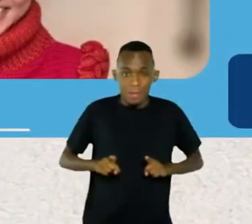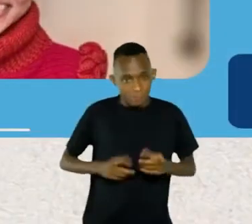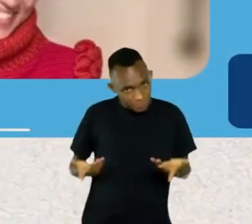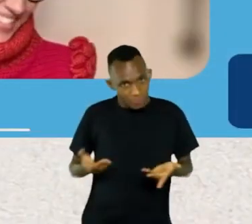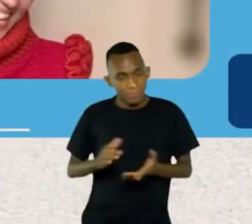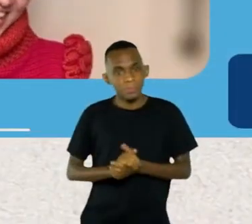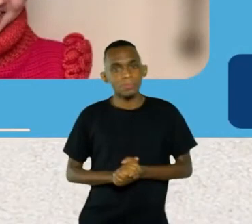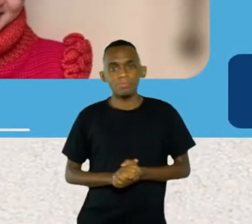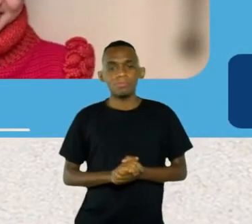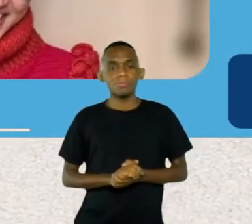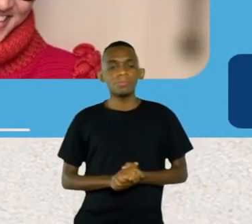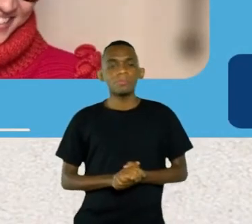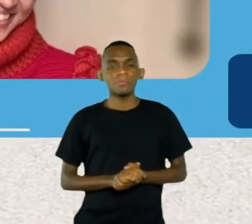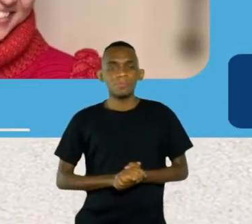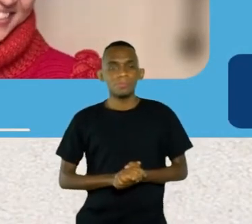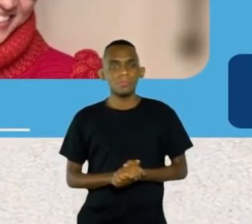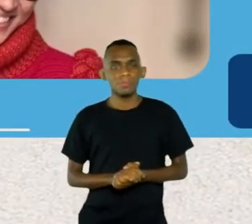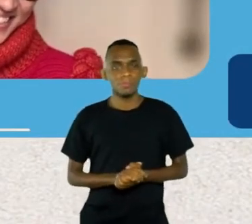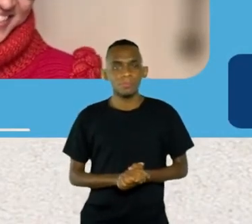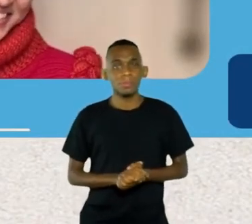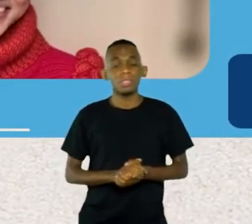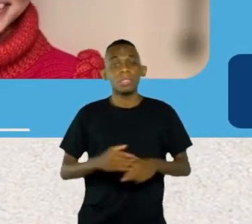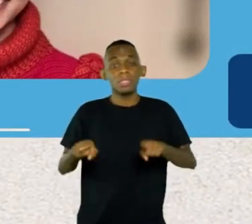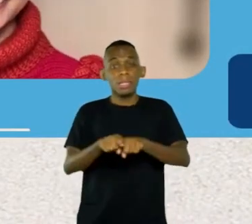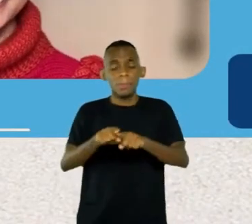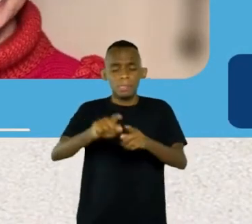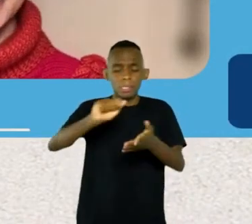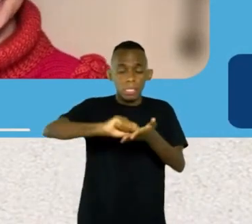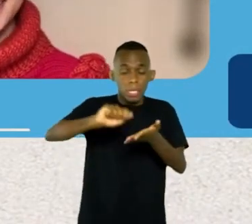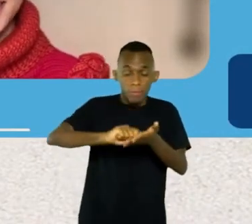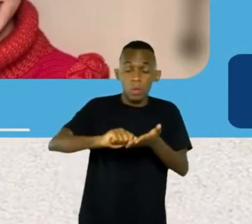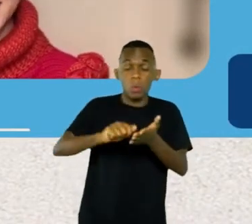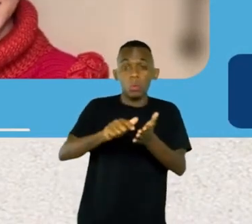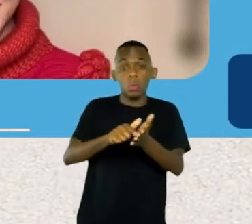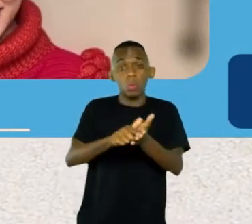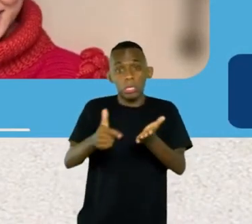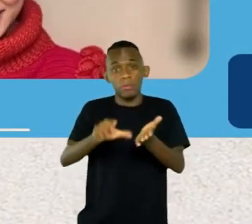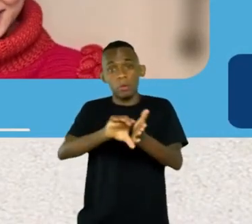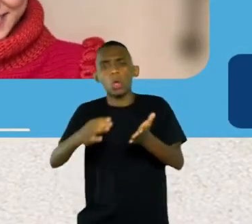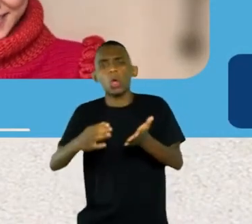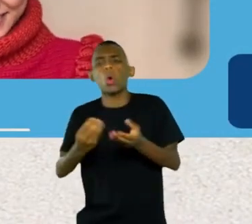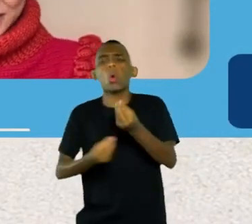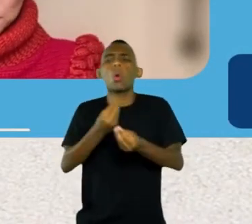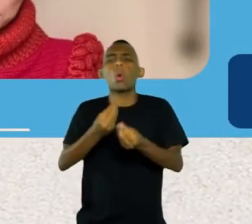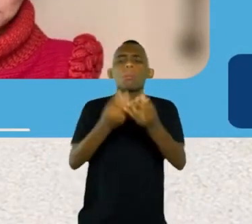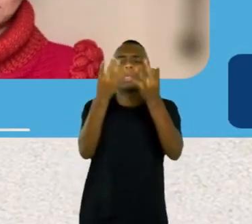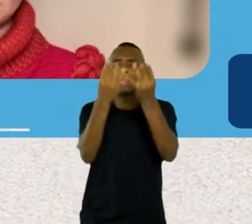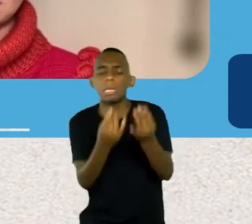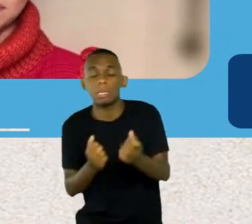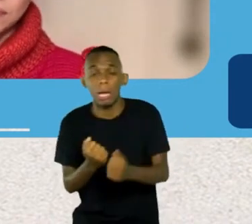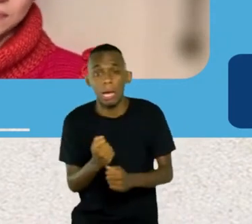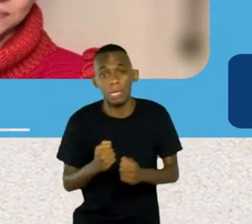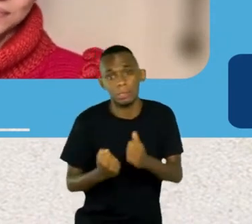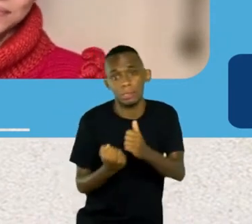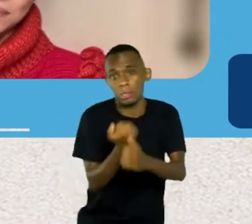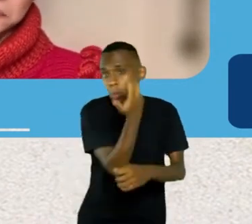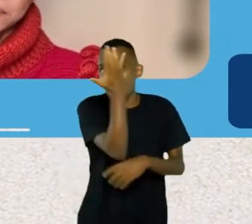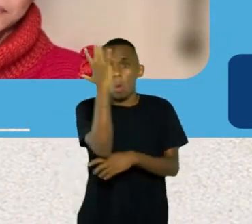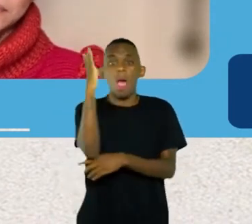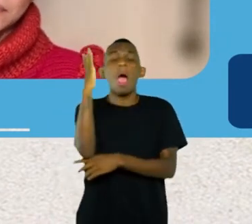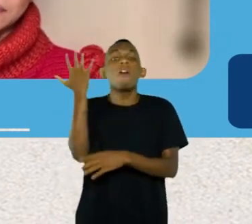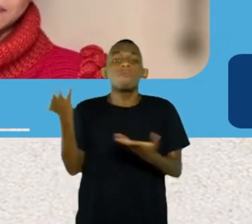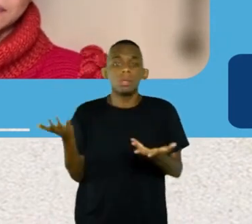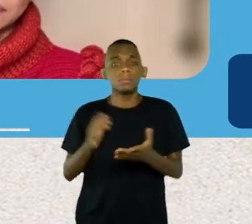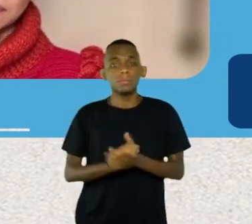da literatura. é. Escreveu um livro de crônicas, Escrever uma Árvore e Plantar um Livro, crônicas sobre a maternidade,